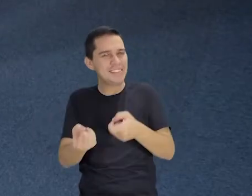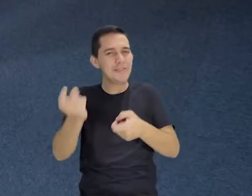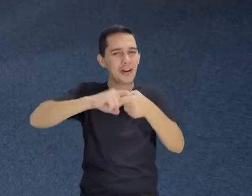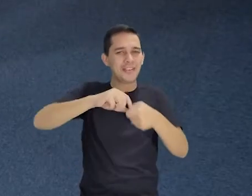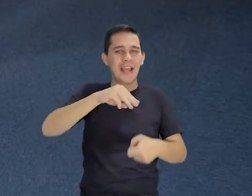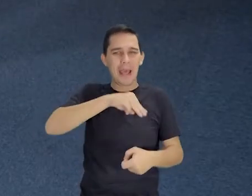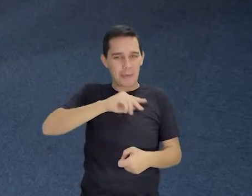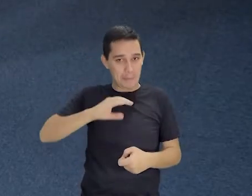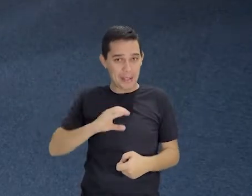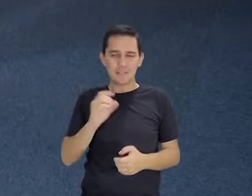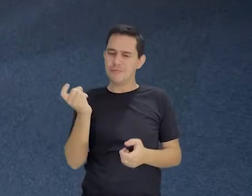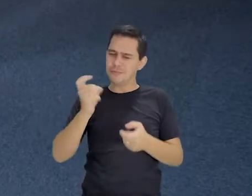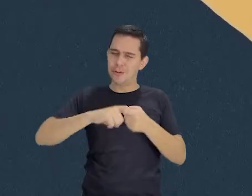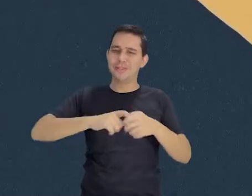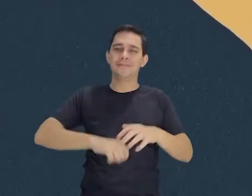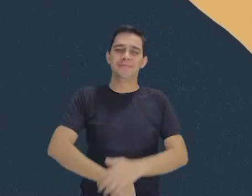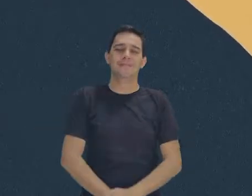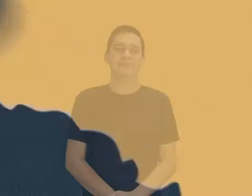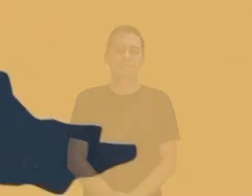MP Cidadão volta já.